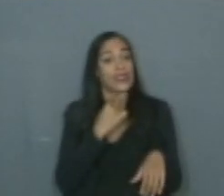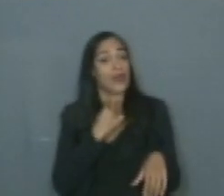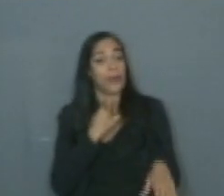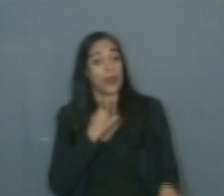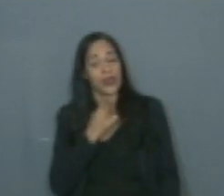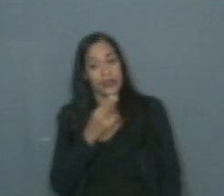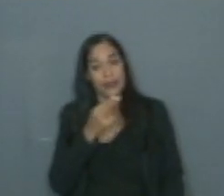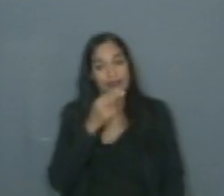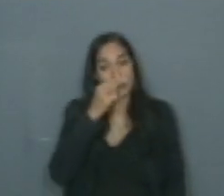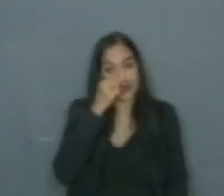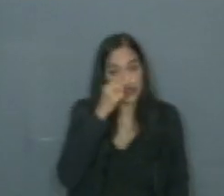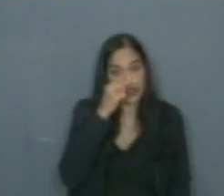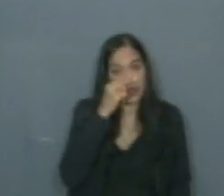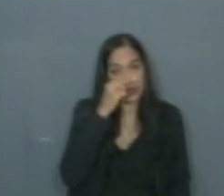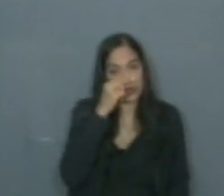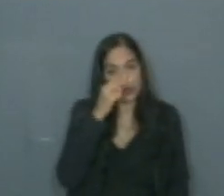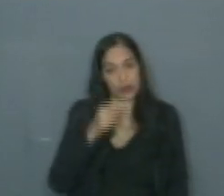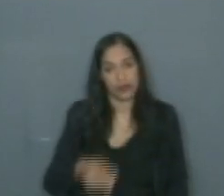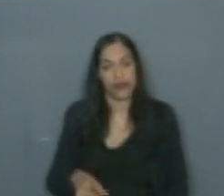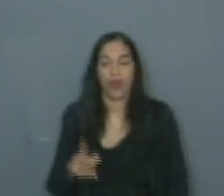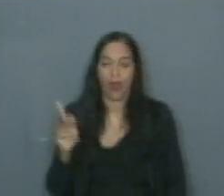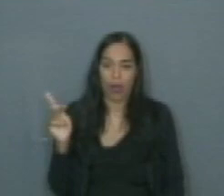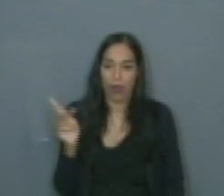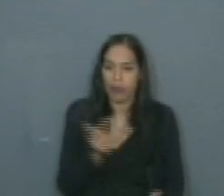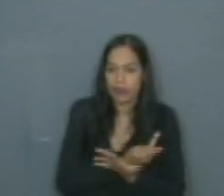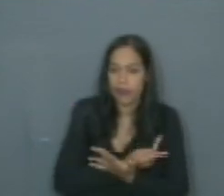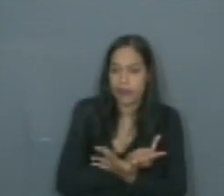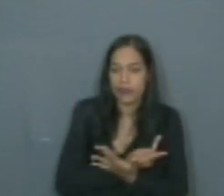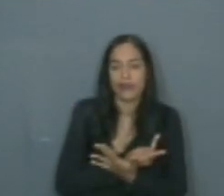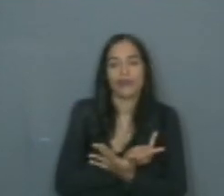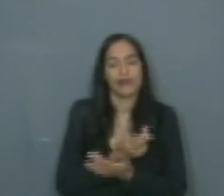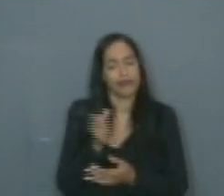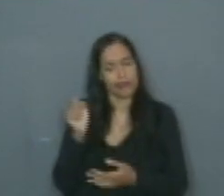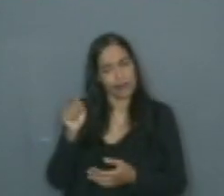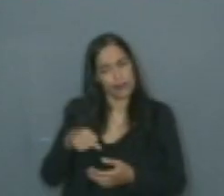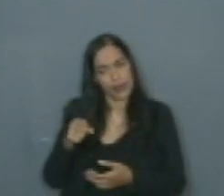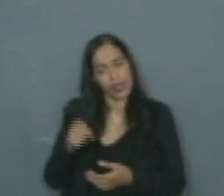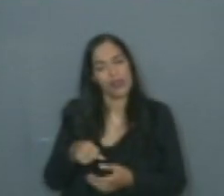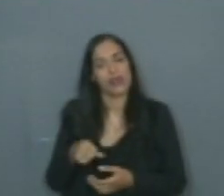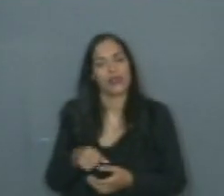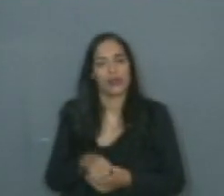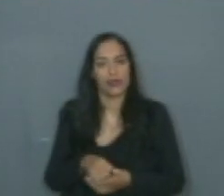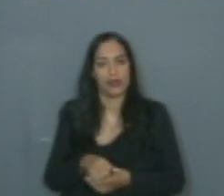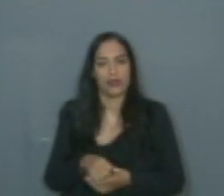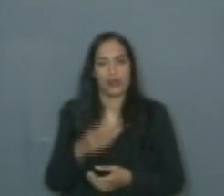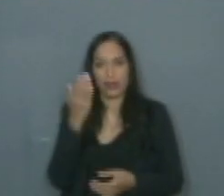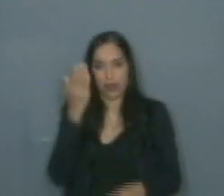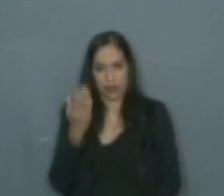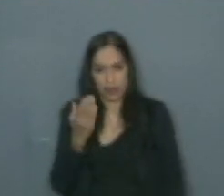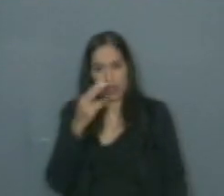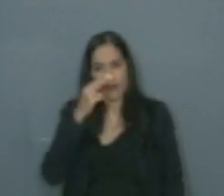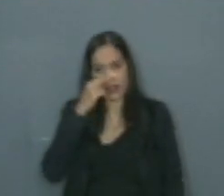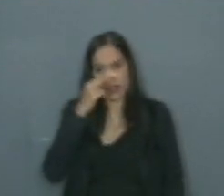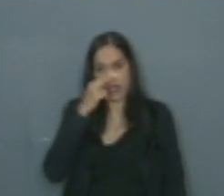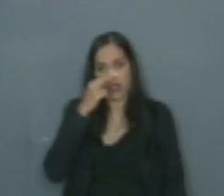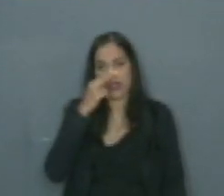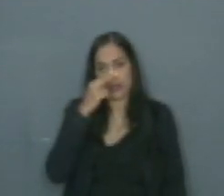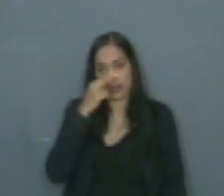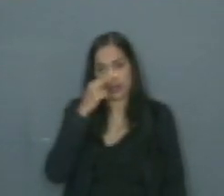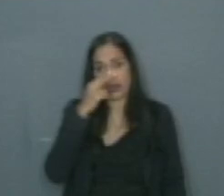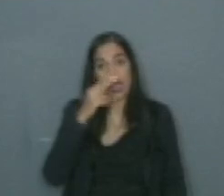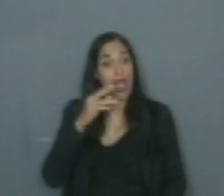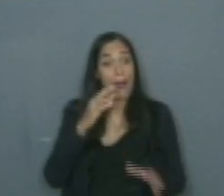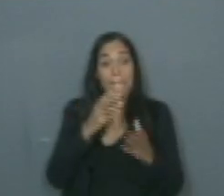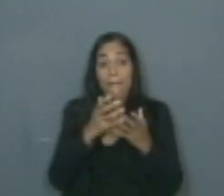cristão. E aí é um erro. Sim, o senhor, por exemplo, acho que é evangélico. A maioria no